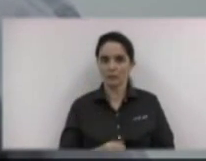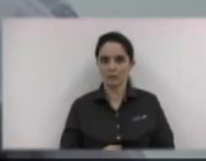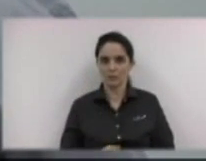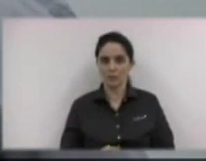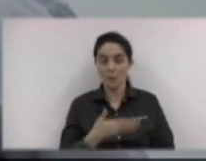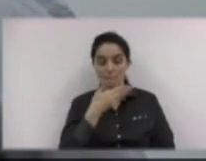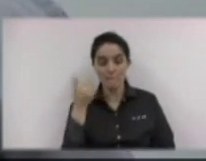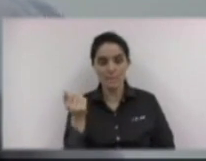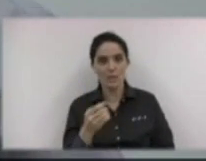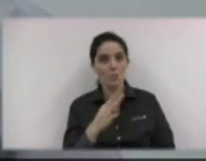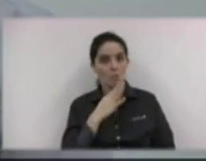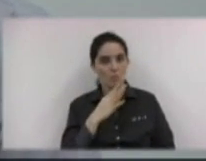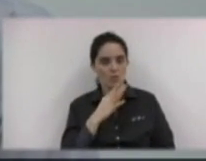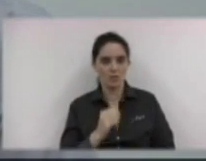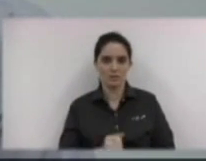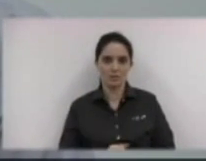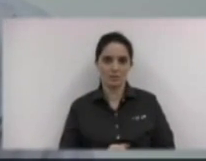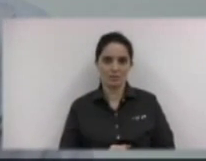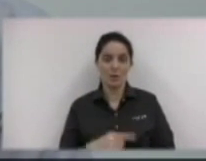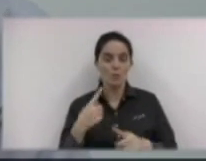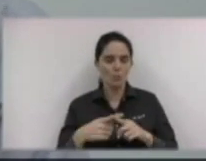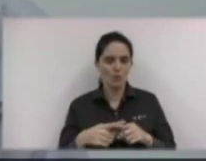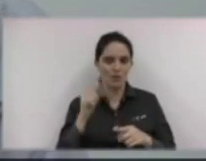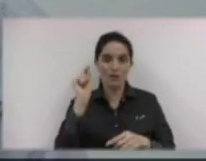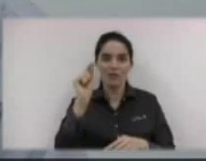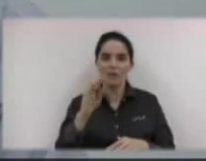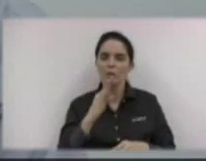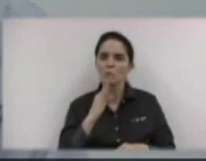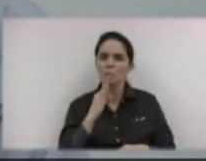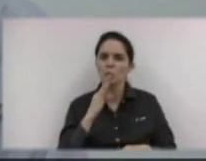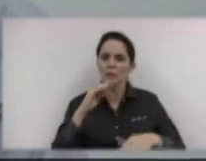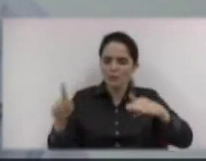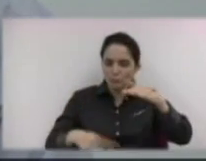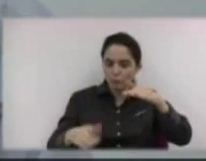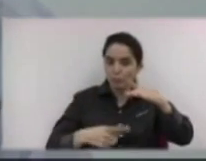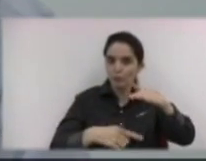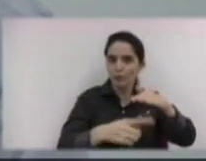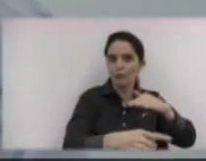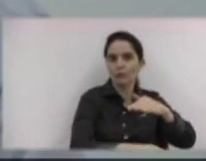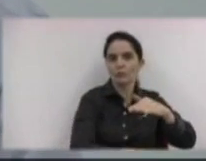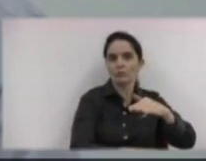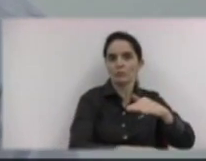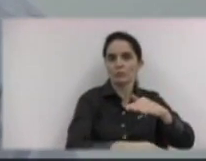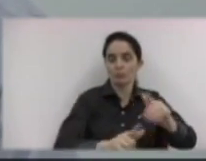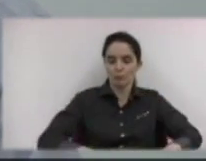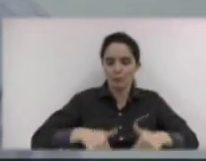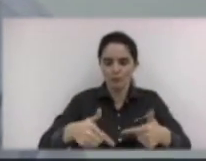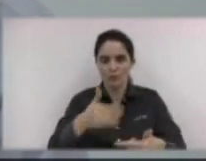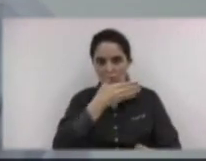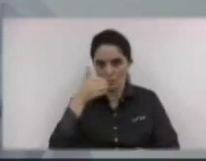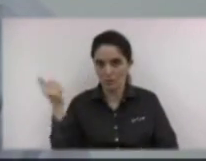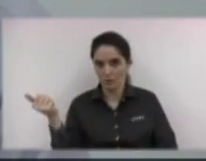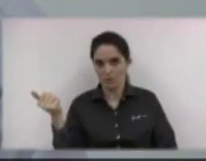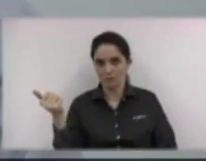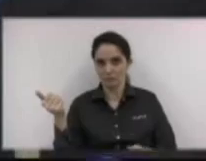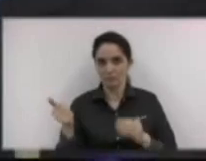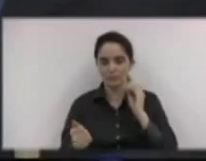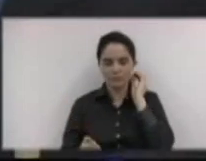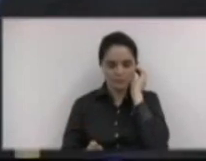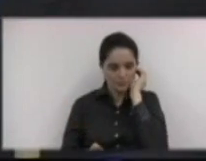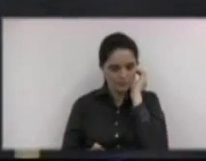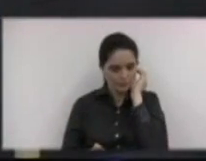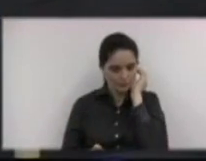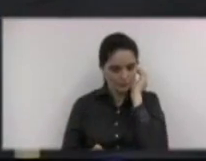mais luta melhor, né, e com certeza nós vamos acumular conhecimento sobre esse tema.